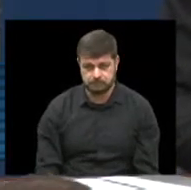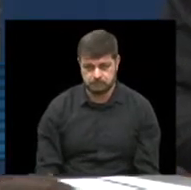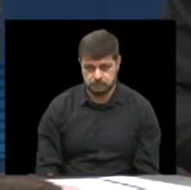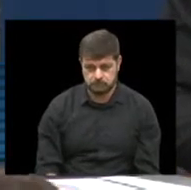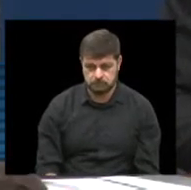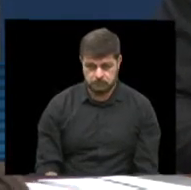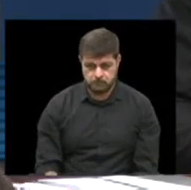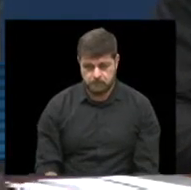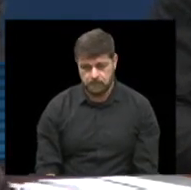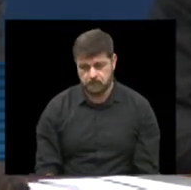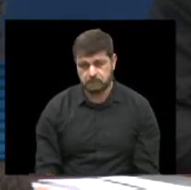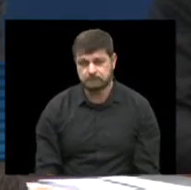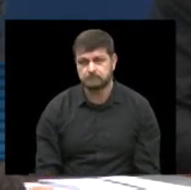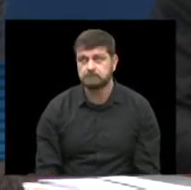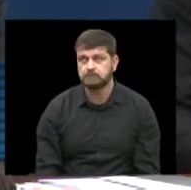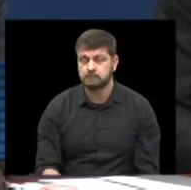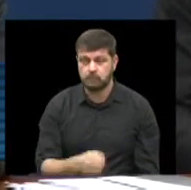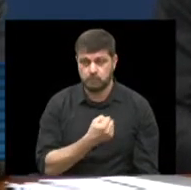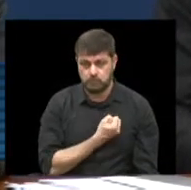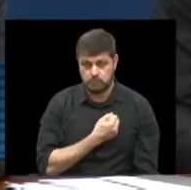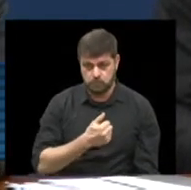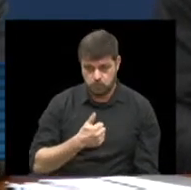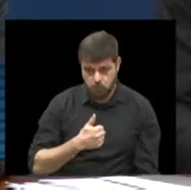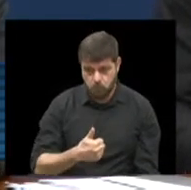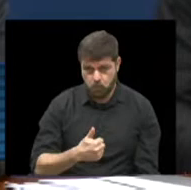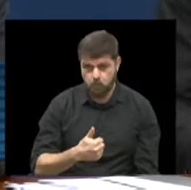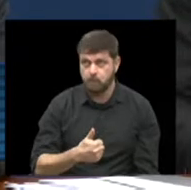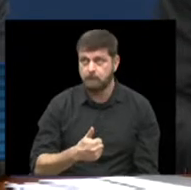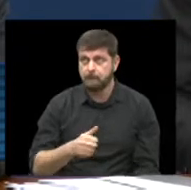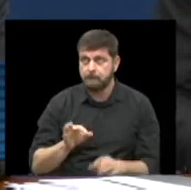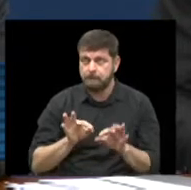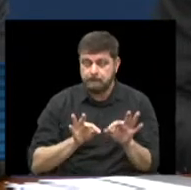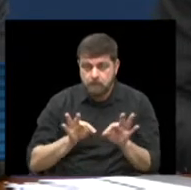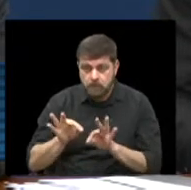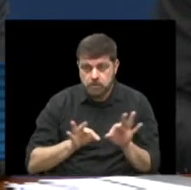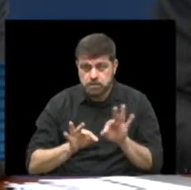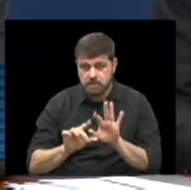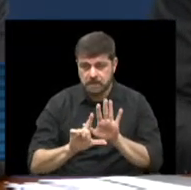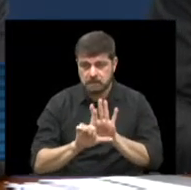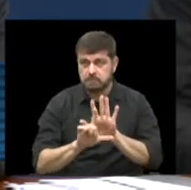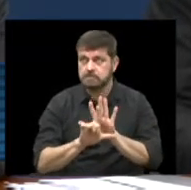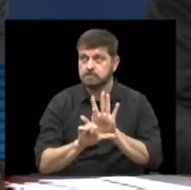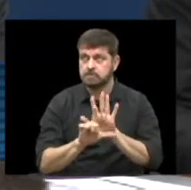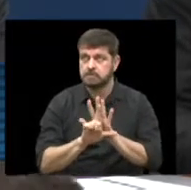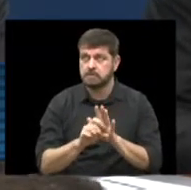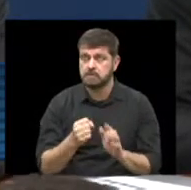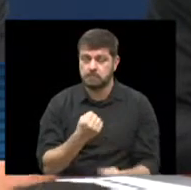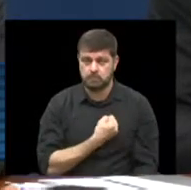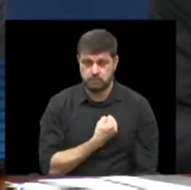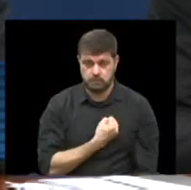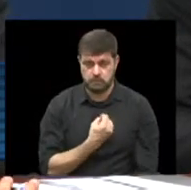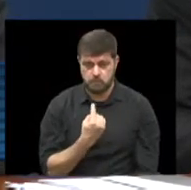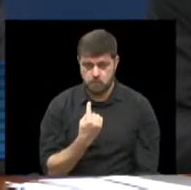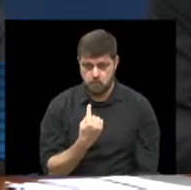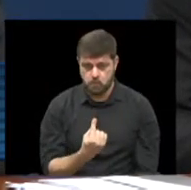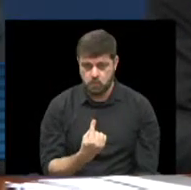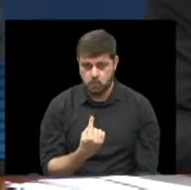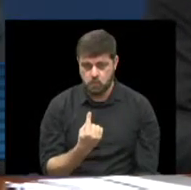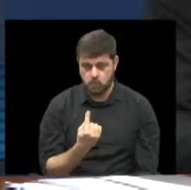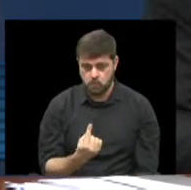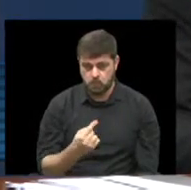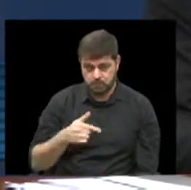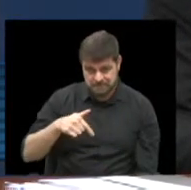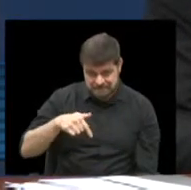1734/2017, devidamente aprovado, item 1. Turno único de discussão e votação do projeto de lei